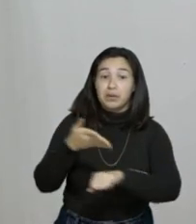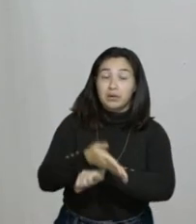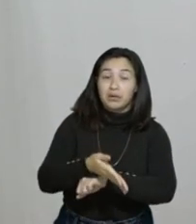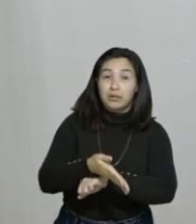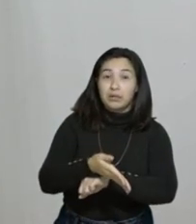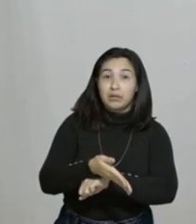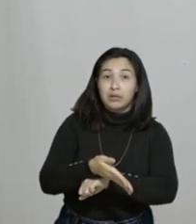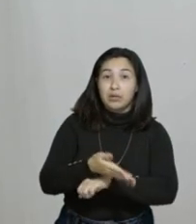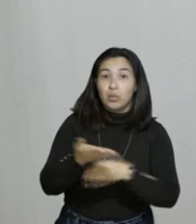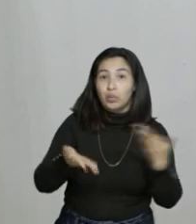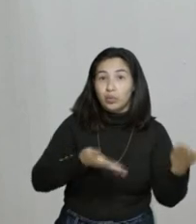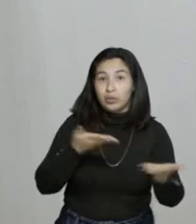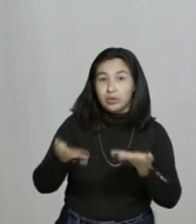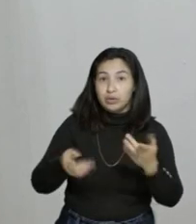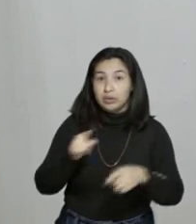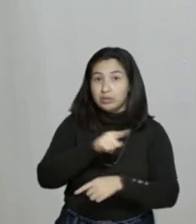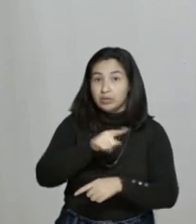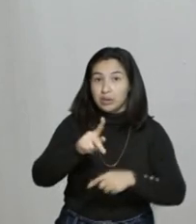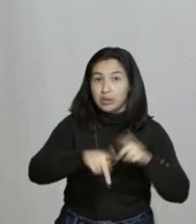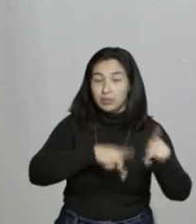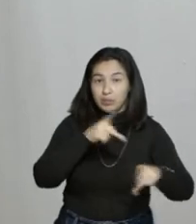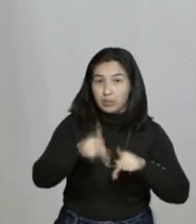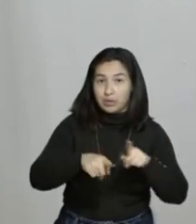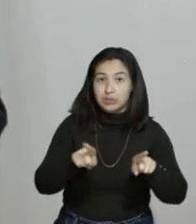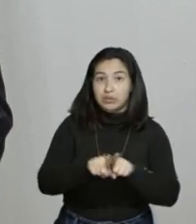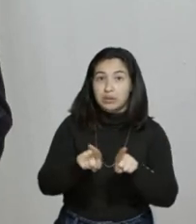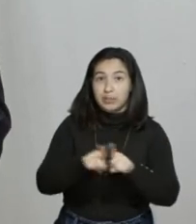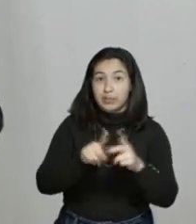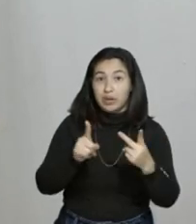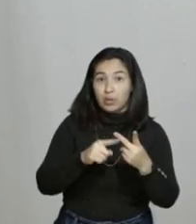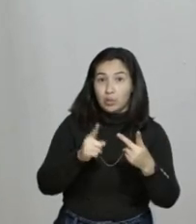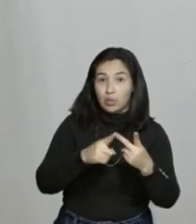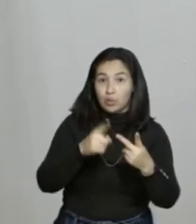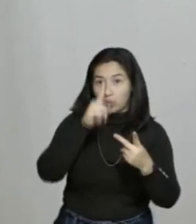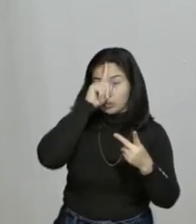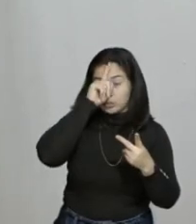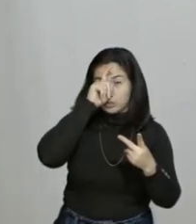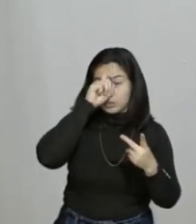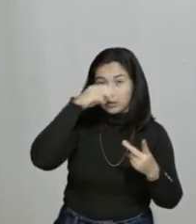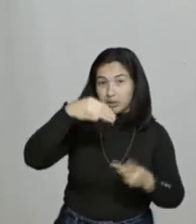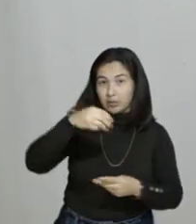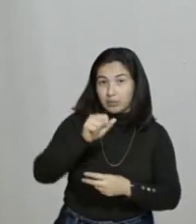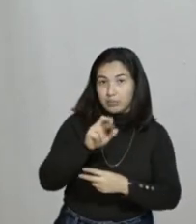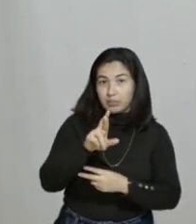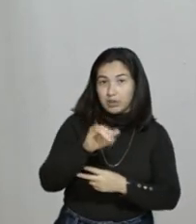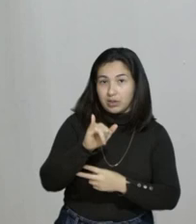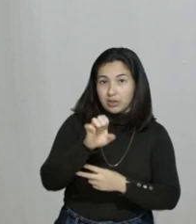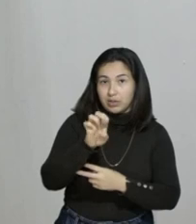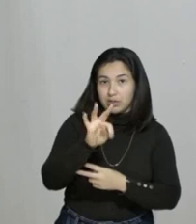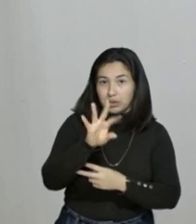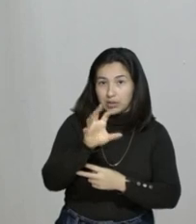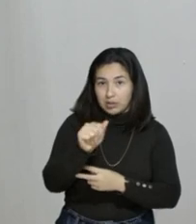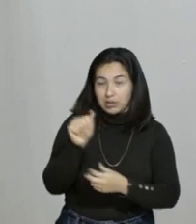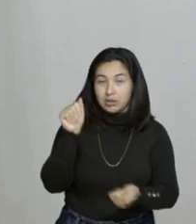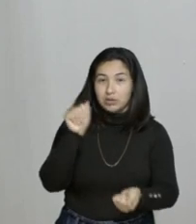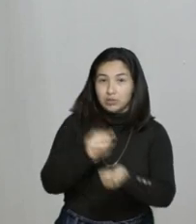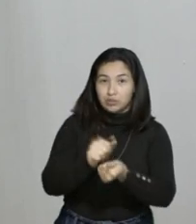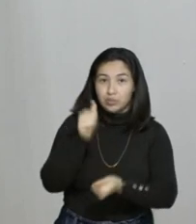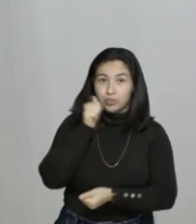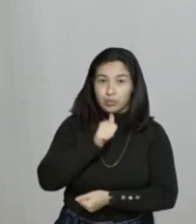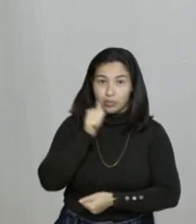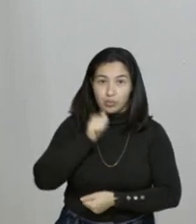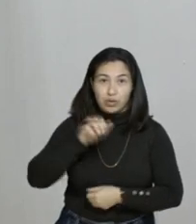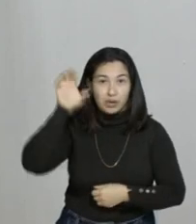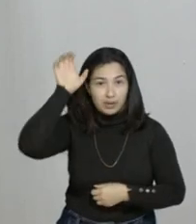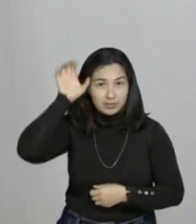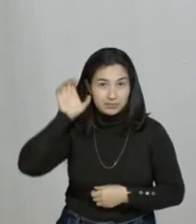do Rio Itajaí no Hospital Marieta acompanhado também ou acompanhando a secretária